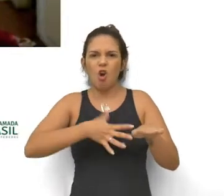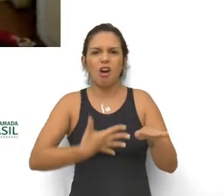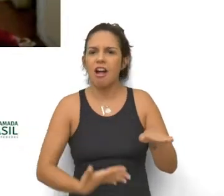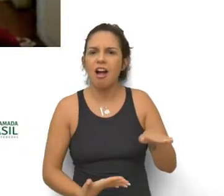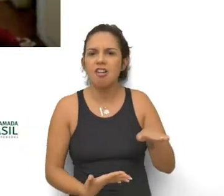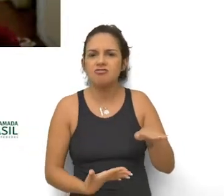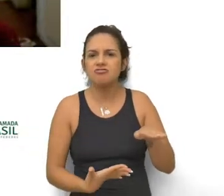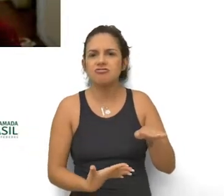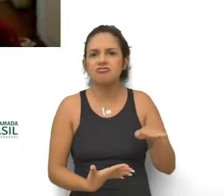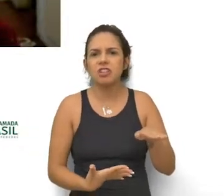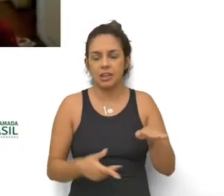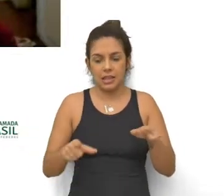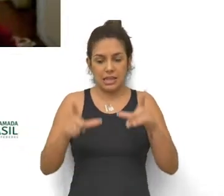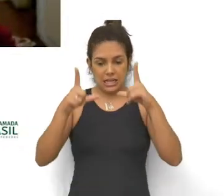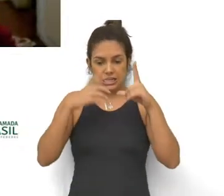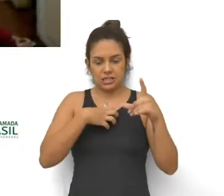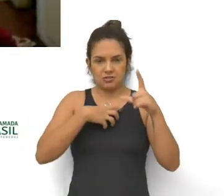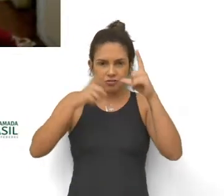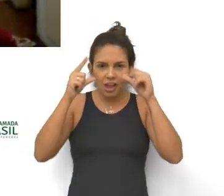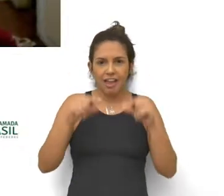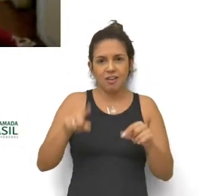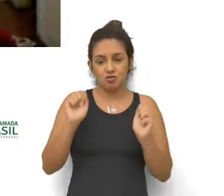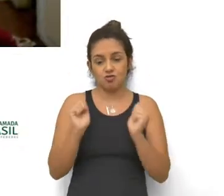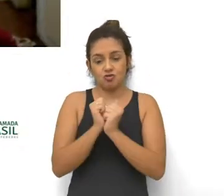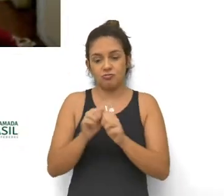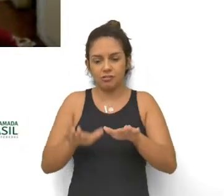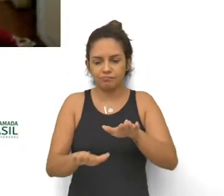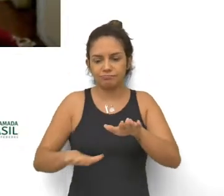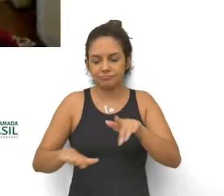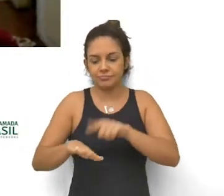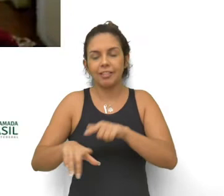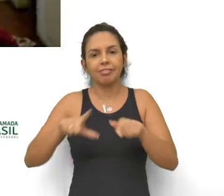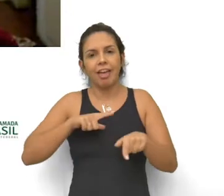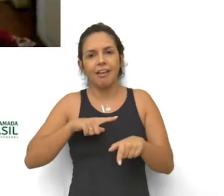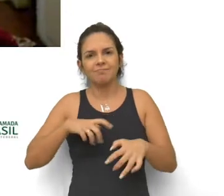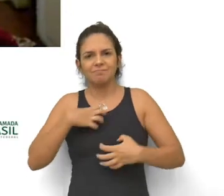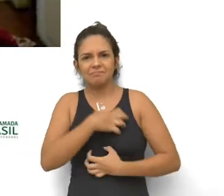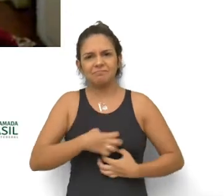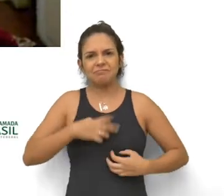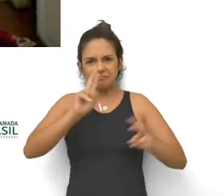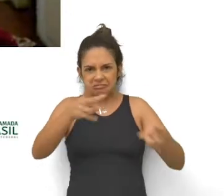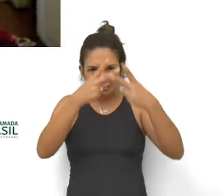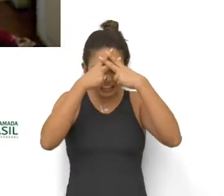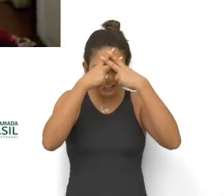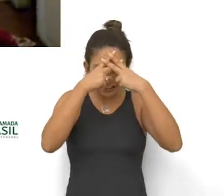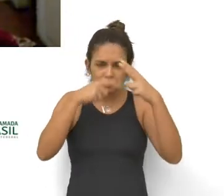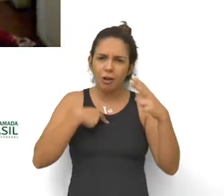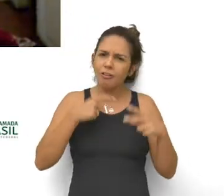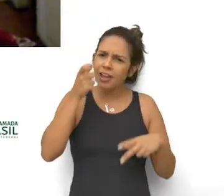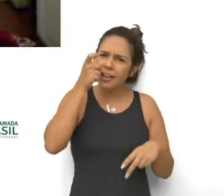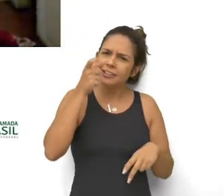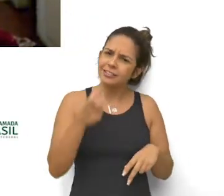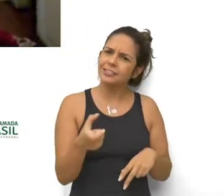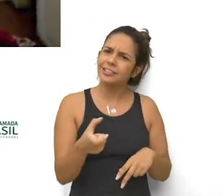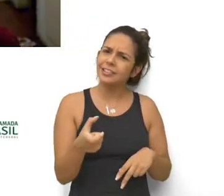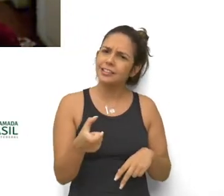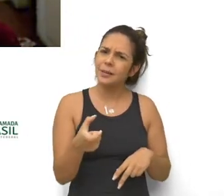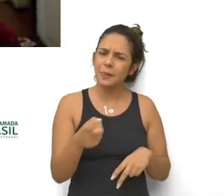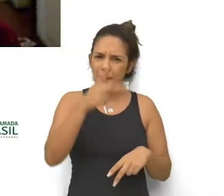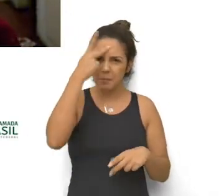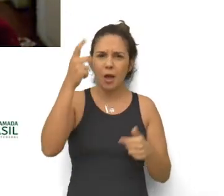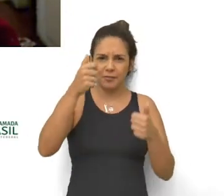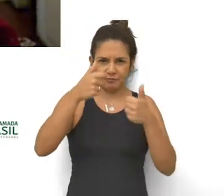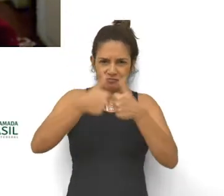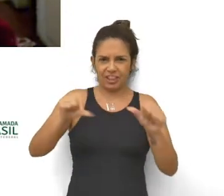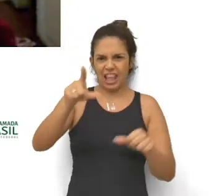pessoa apequenada, o ressentimento é um dos que ele lista, e eu achei interessante, quer dizer, claro, a pessoa fica a